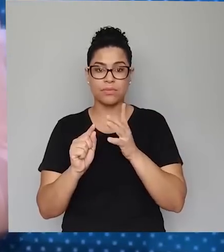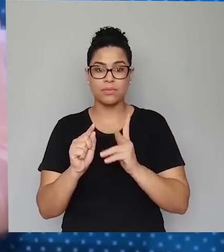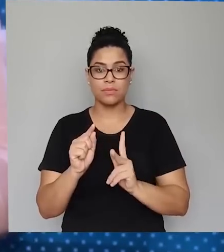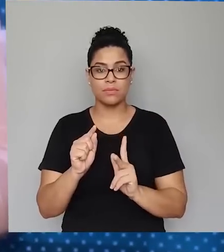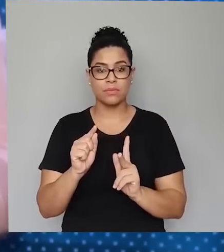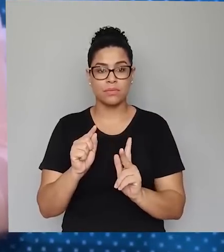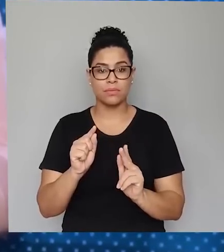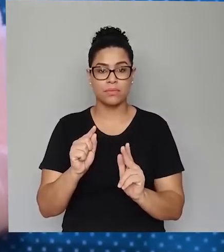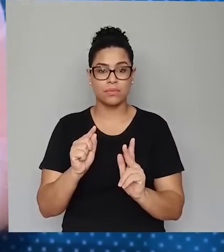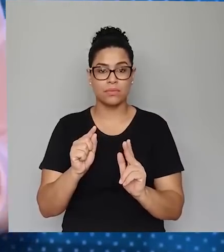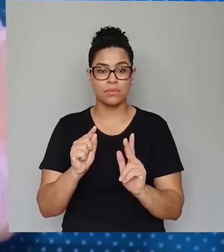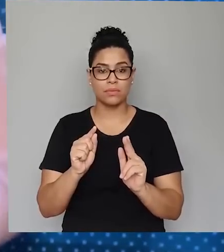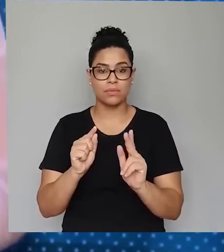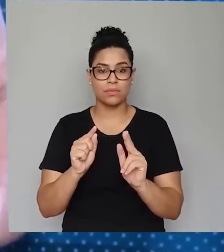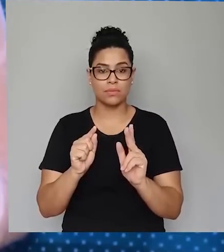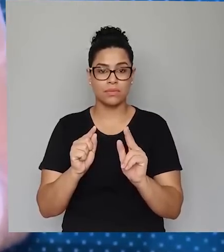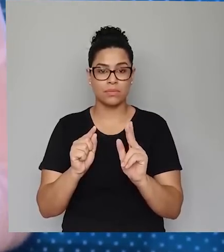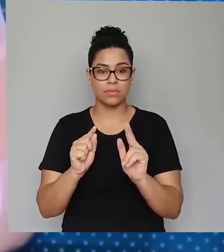recortar